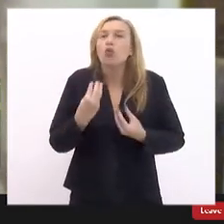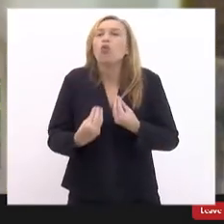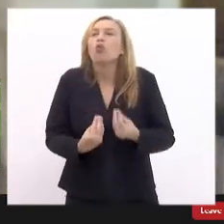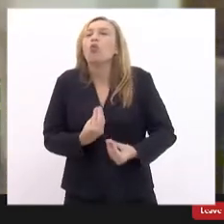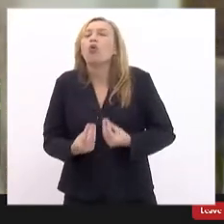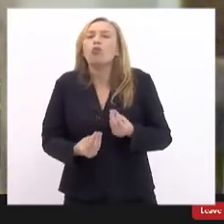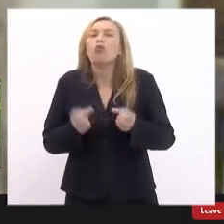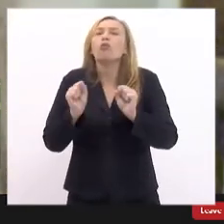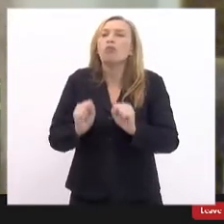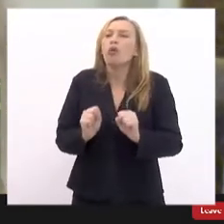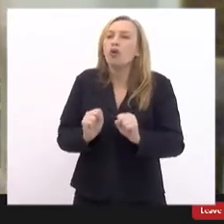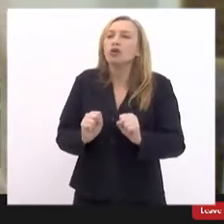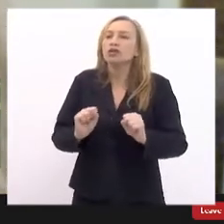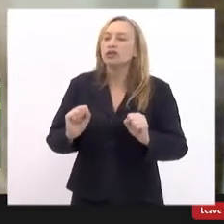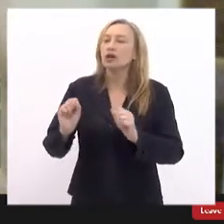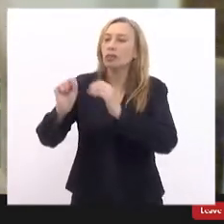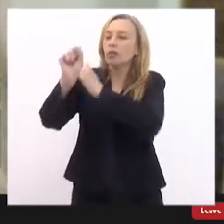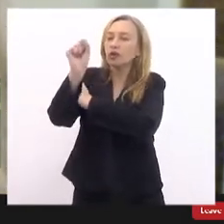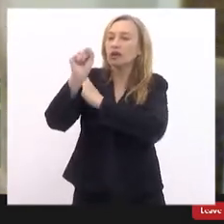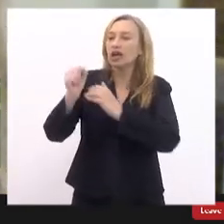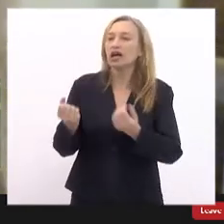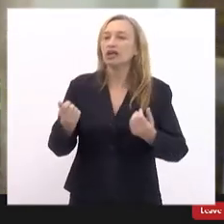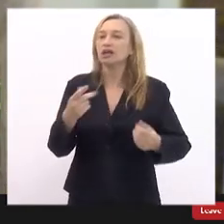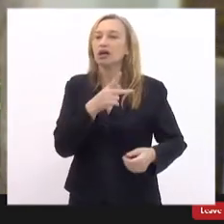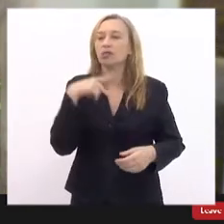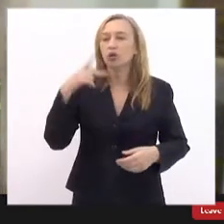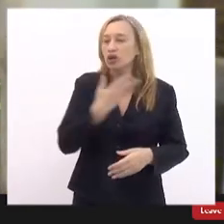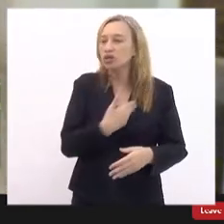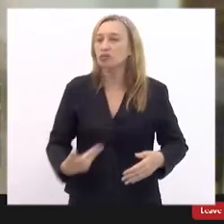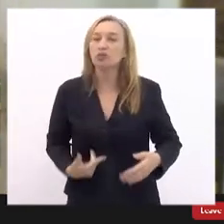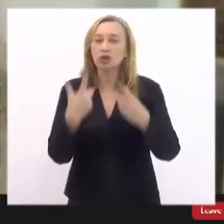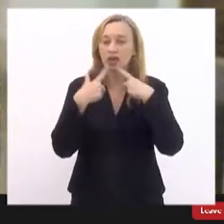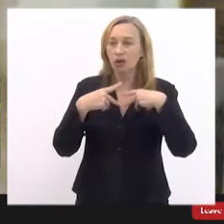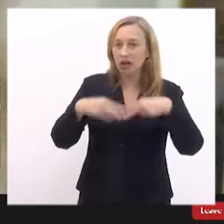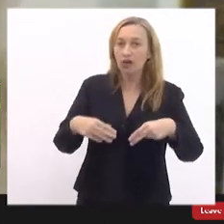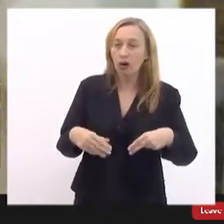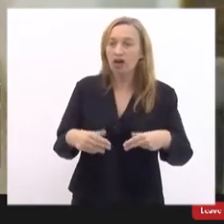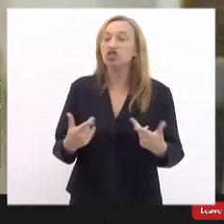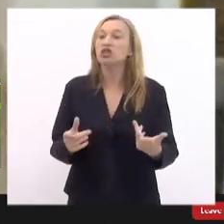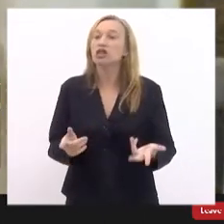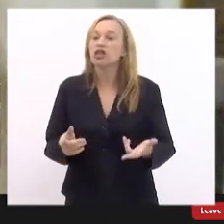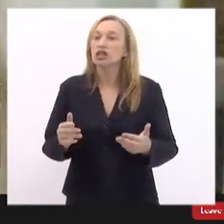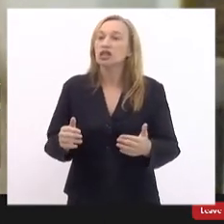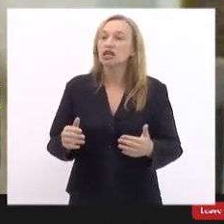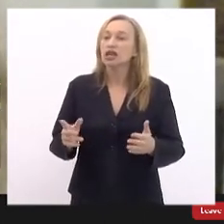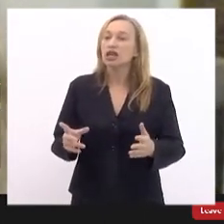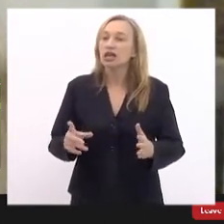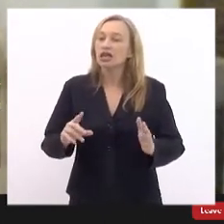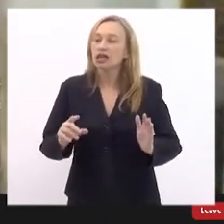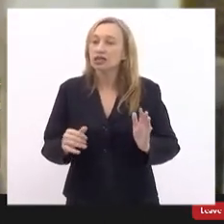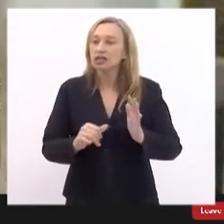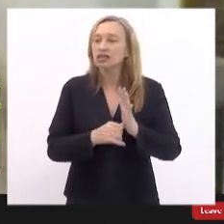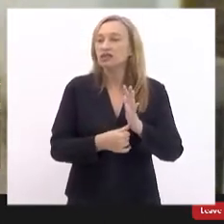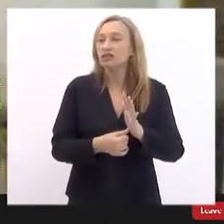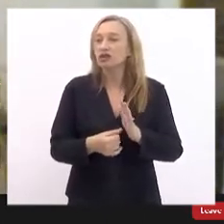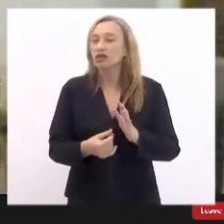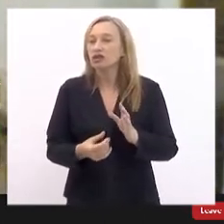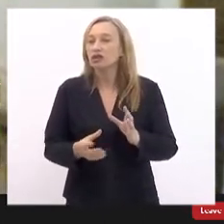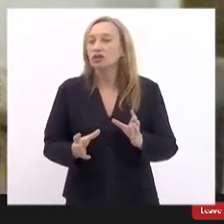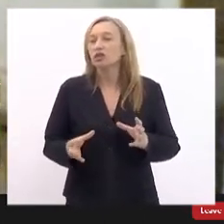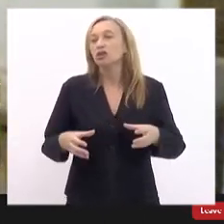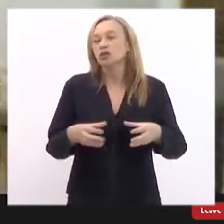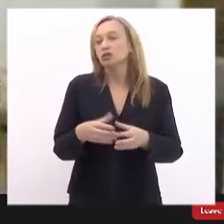elas podem se empoderar a partir de uma política pública que tem uma linguagem e ela se auto-identifica dentro dos programas de